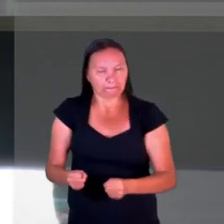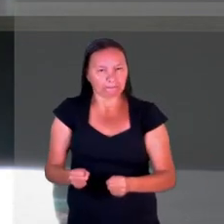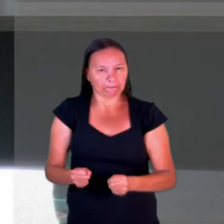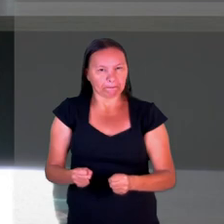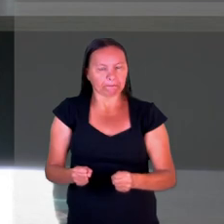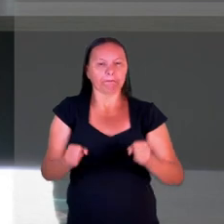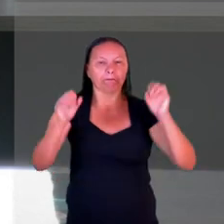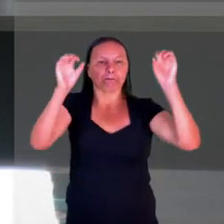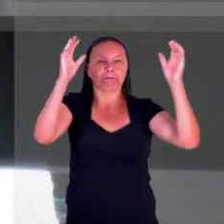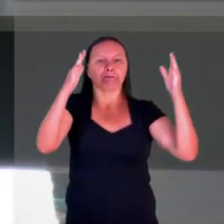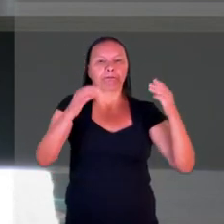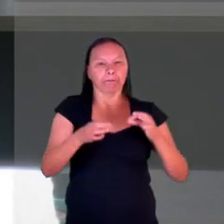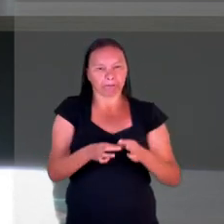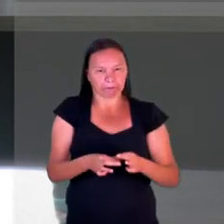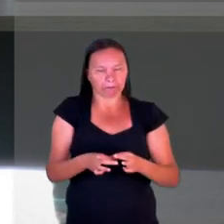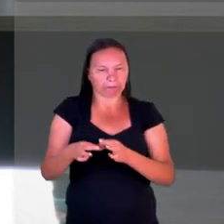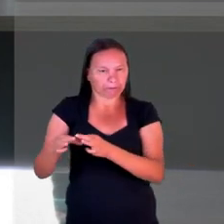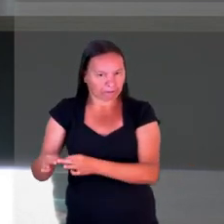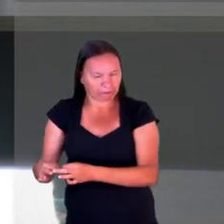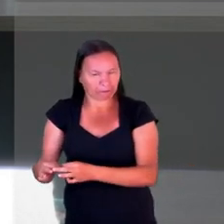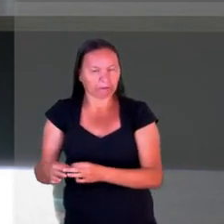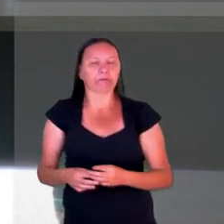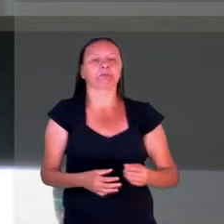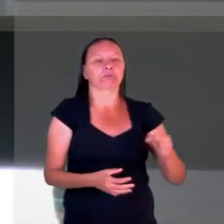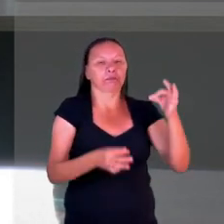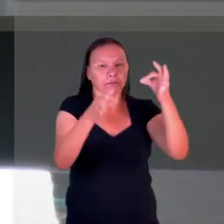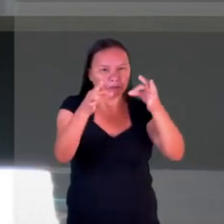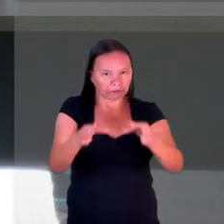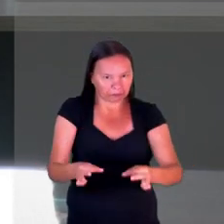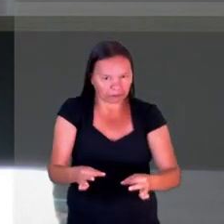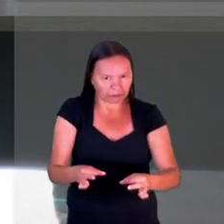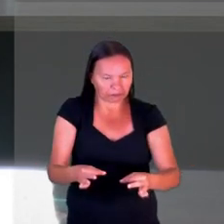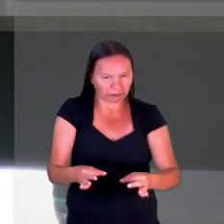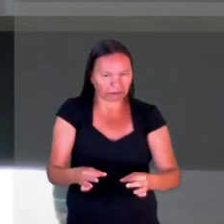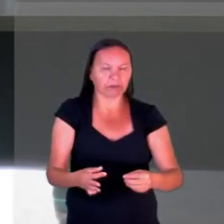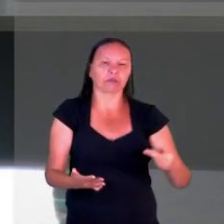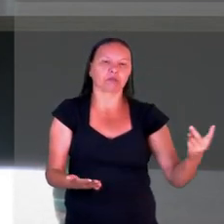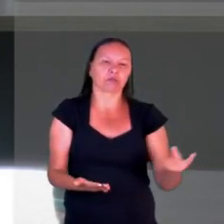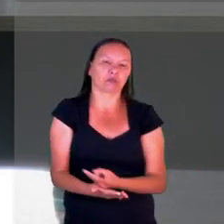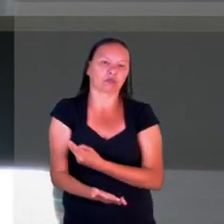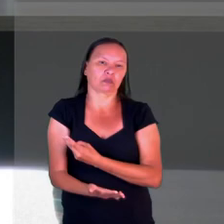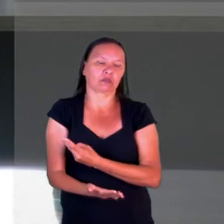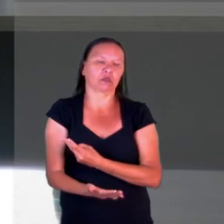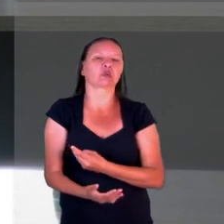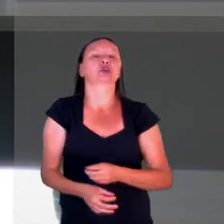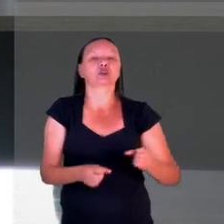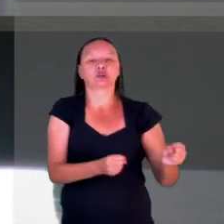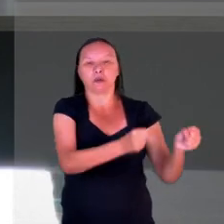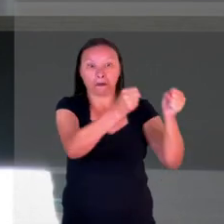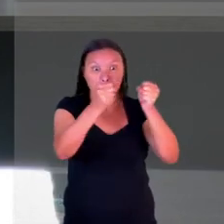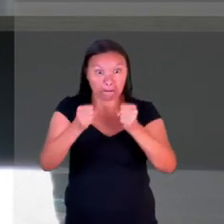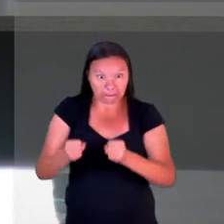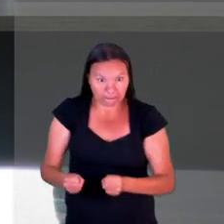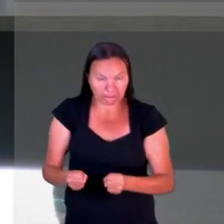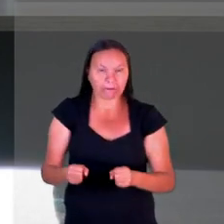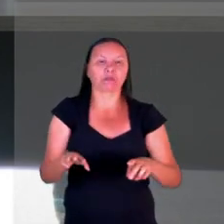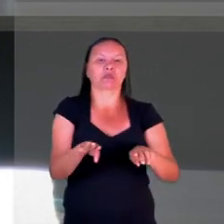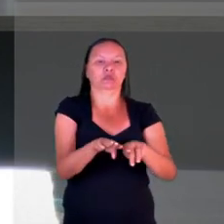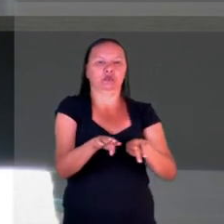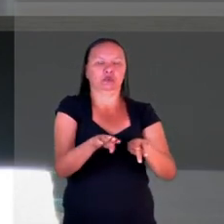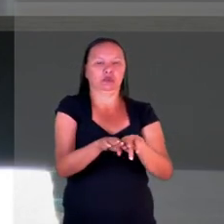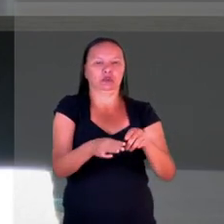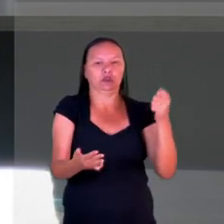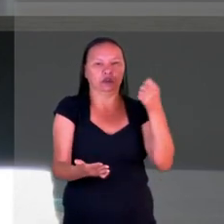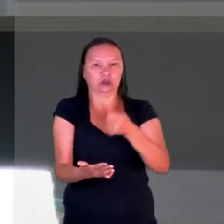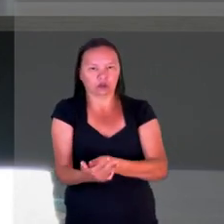de justiça ele atua na omissão ou na ineficiência dos outros poderes e assim também se dá com o